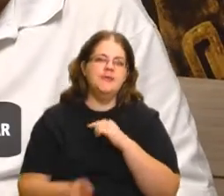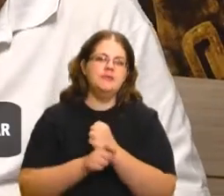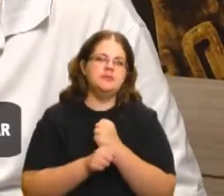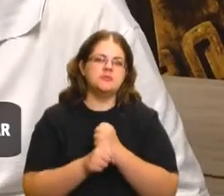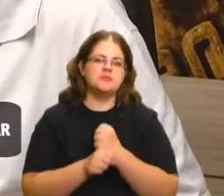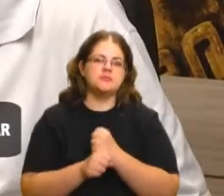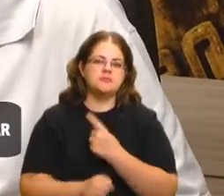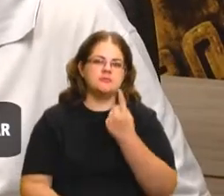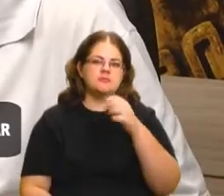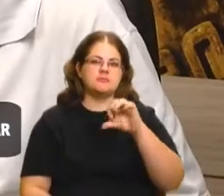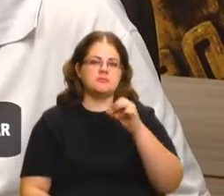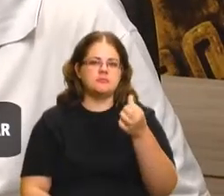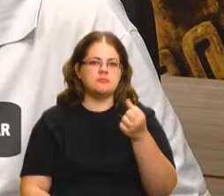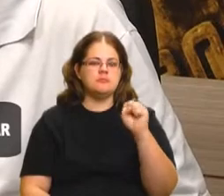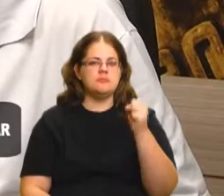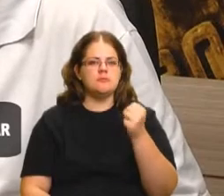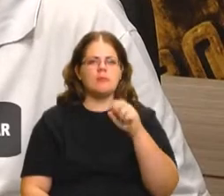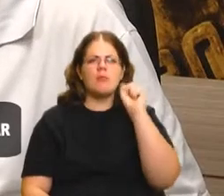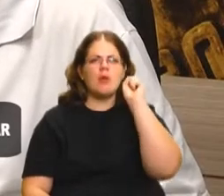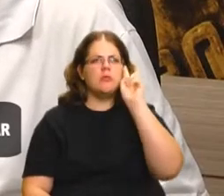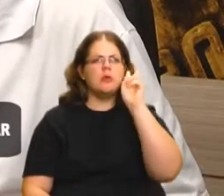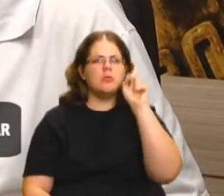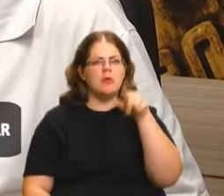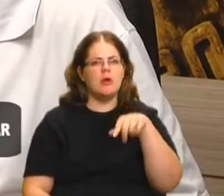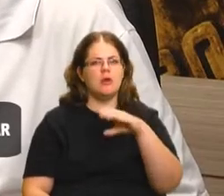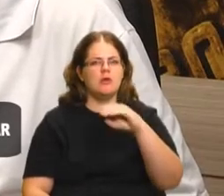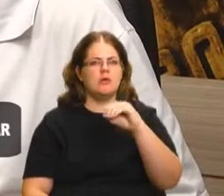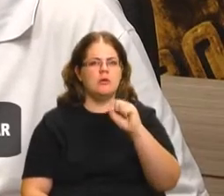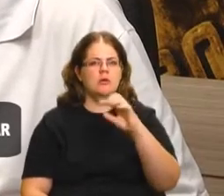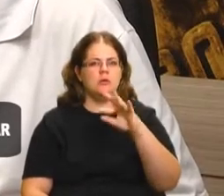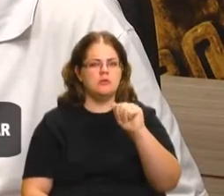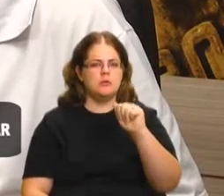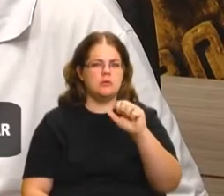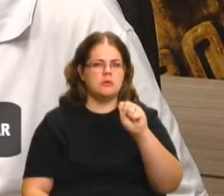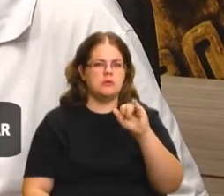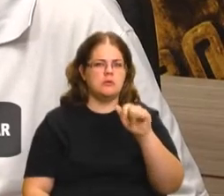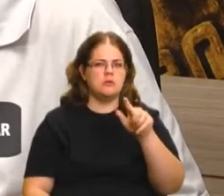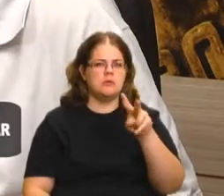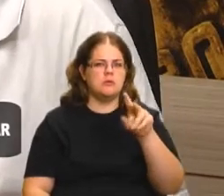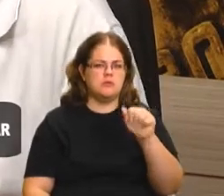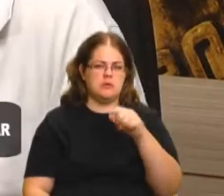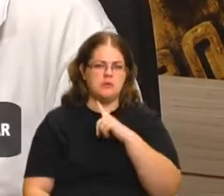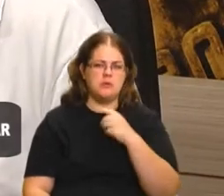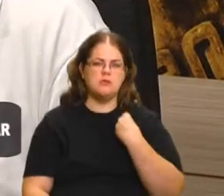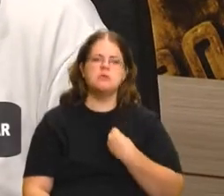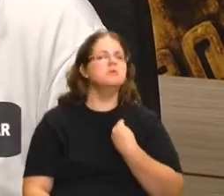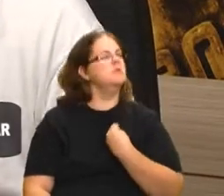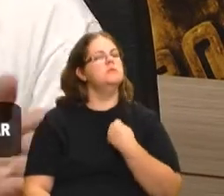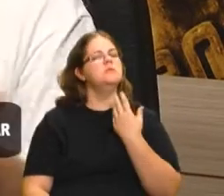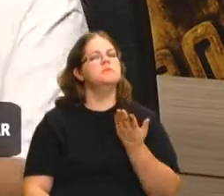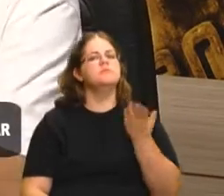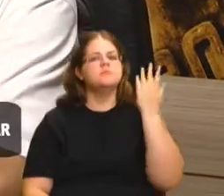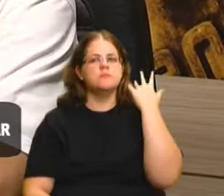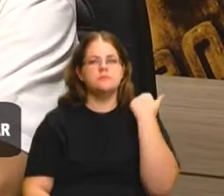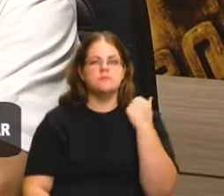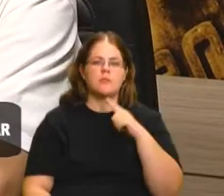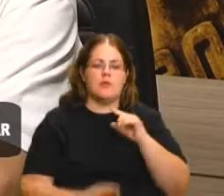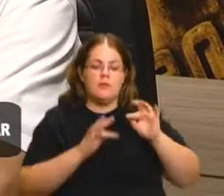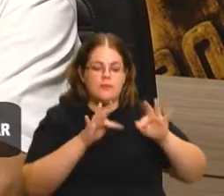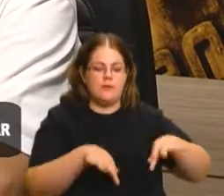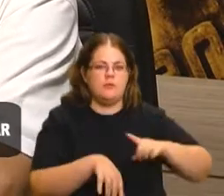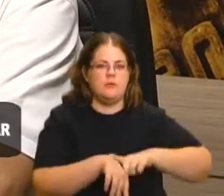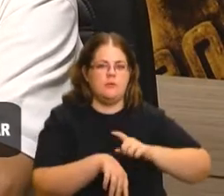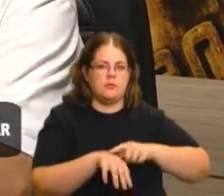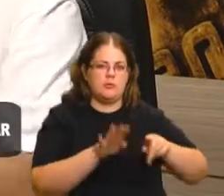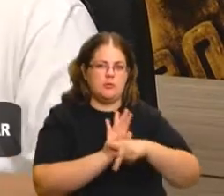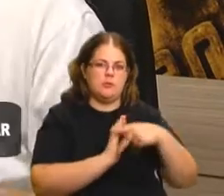68, olha, aqui eu não me lembro se foi o Costa e Silva ou a junta que o substituiu, mas acho que foi Costa e Silva sim. É final do período Costa